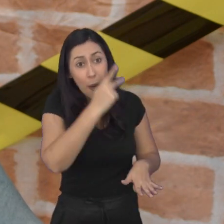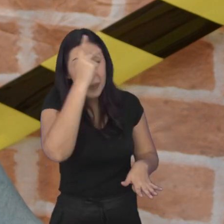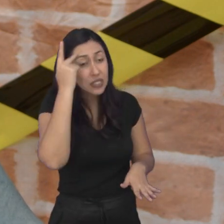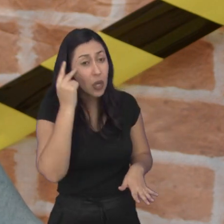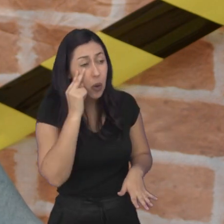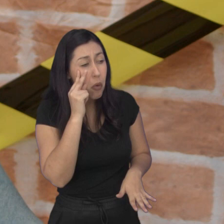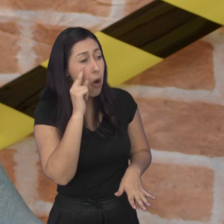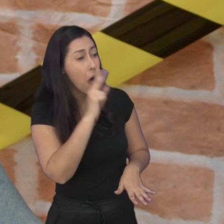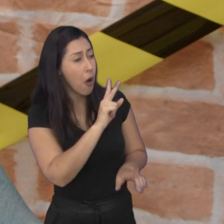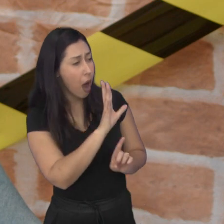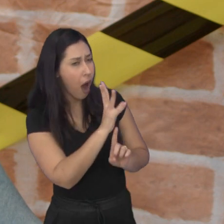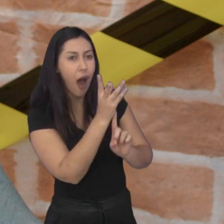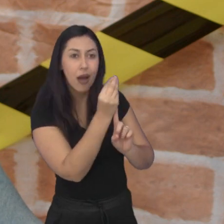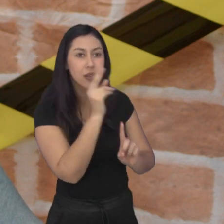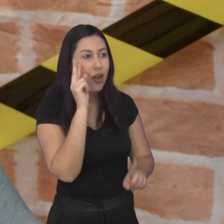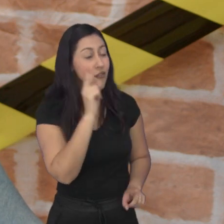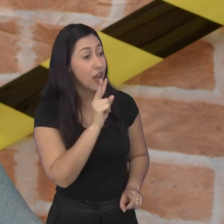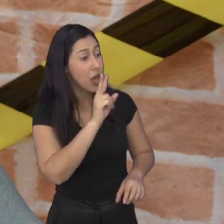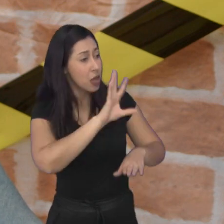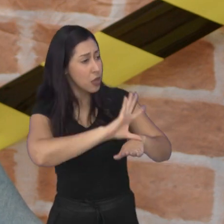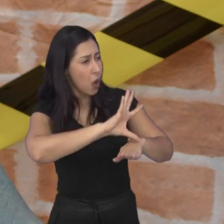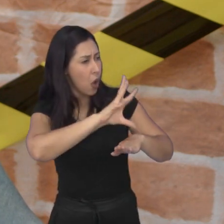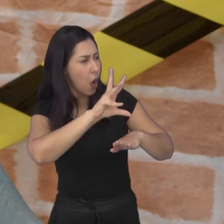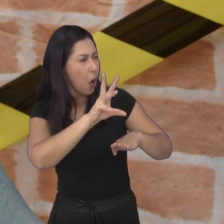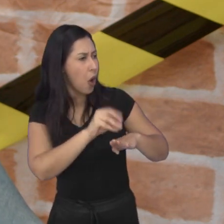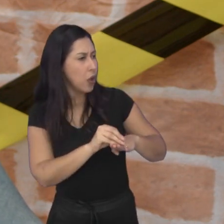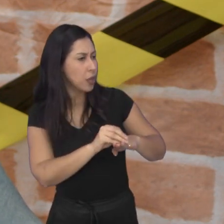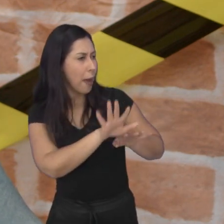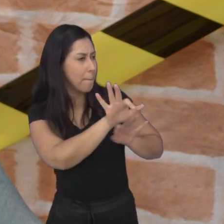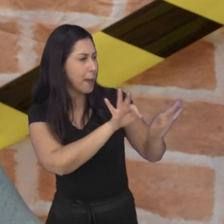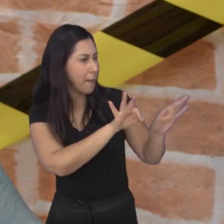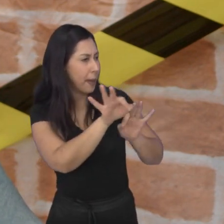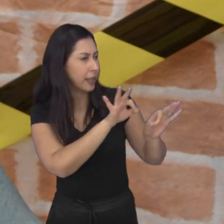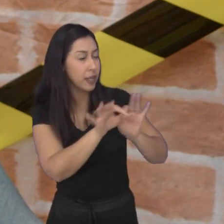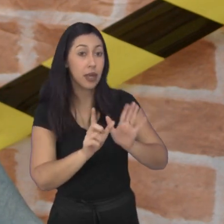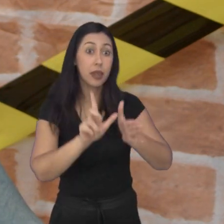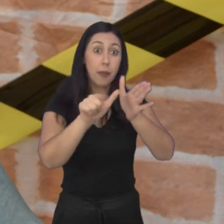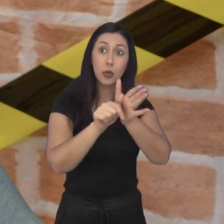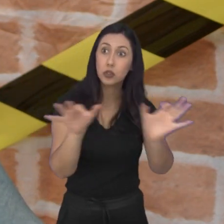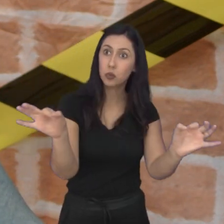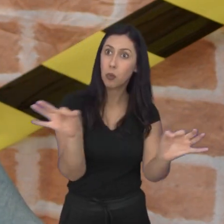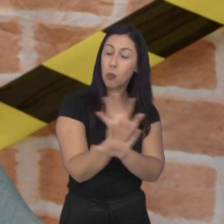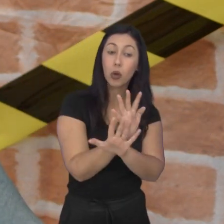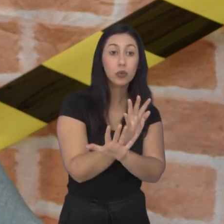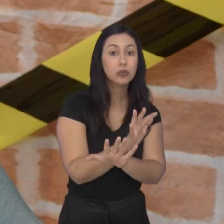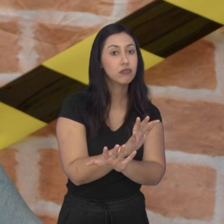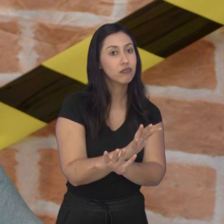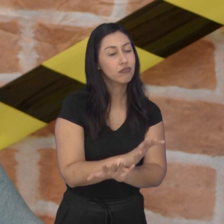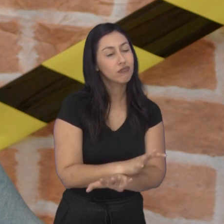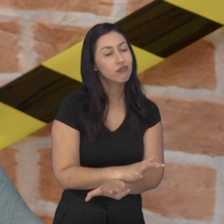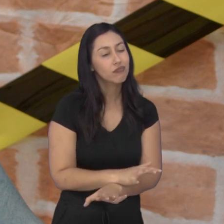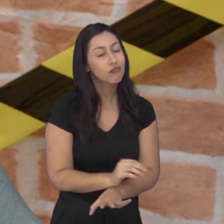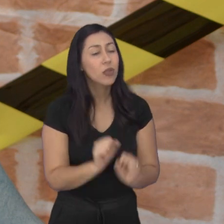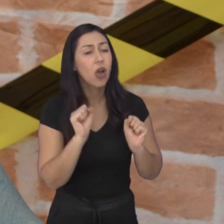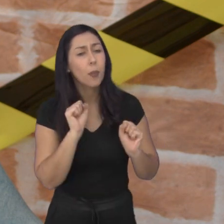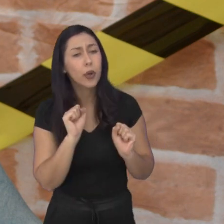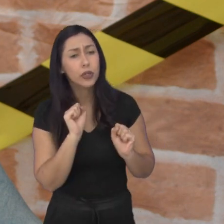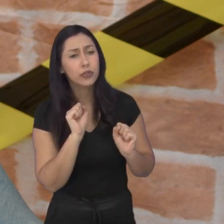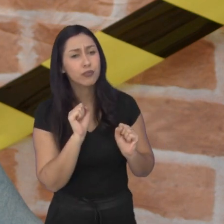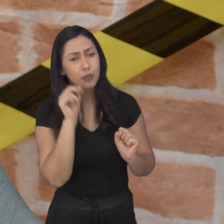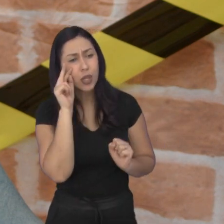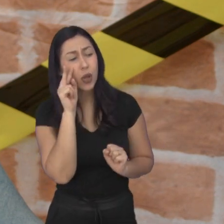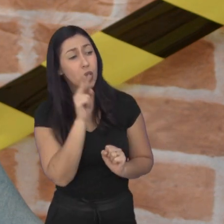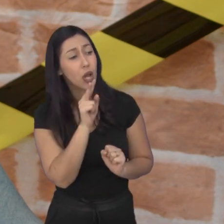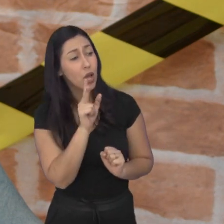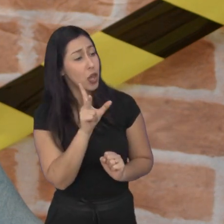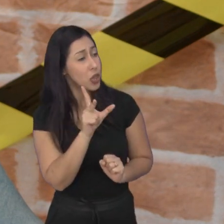e tem uma arte que mostra a ponte estaiada sendo construída, depois tem uma que já mostra ela construída. Alguém pode olhar isso